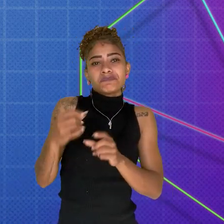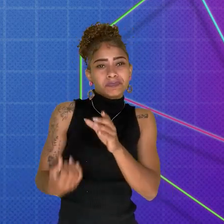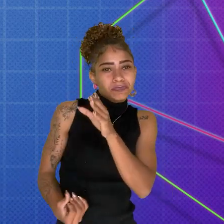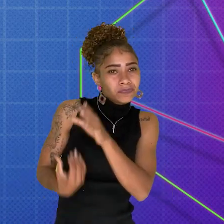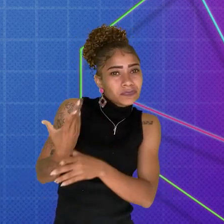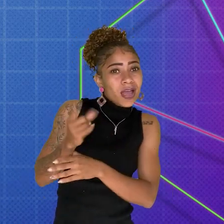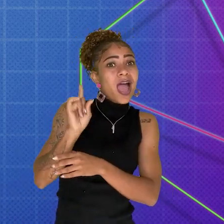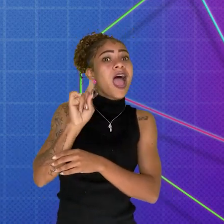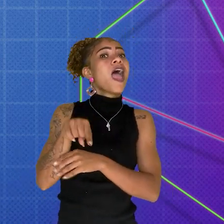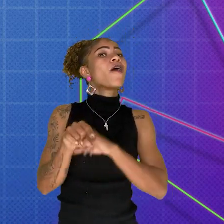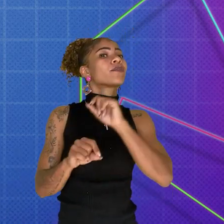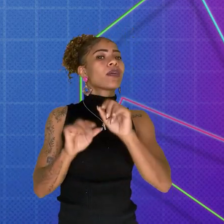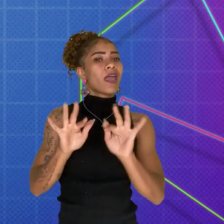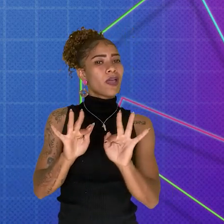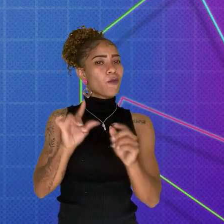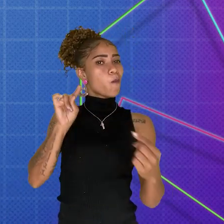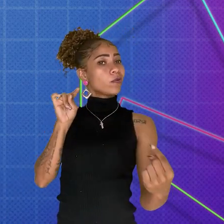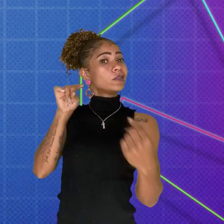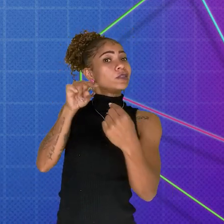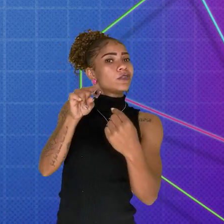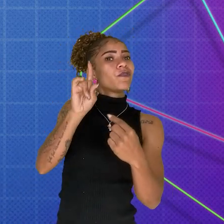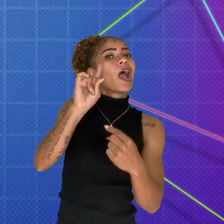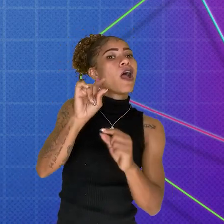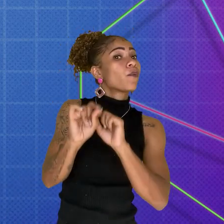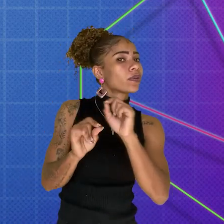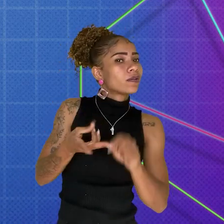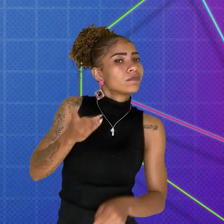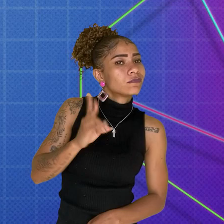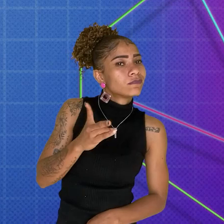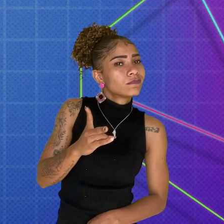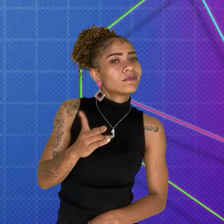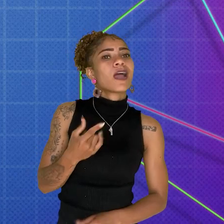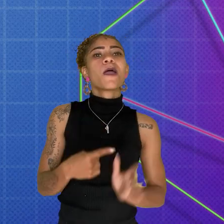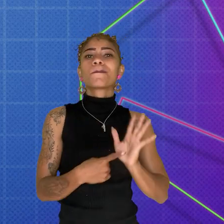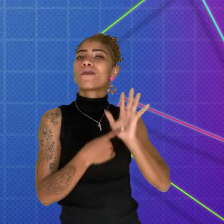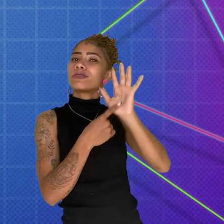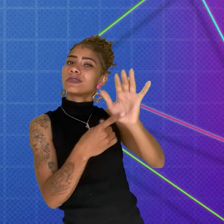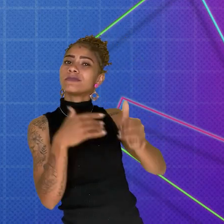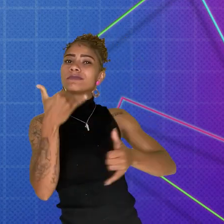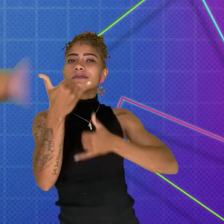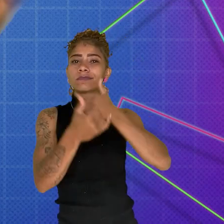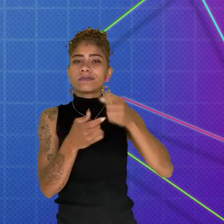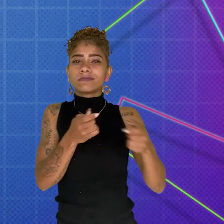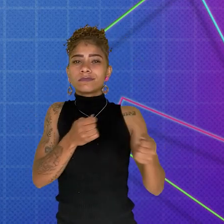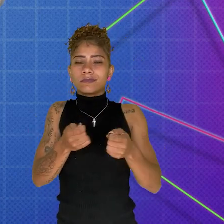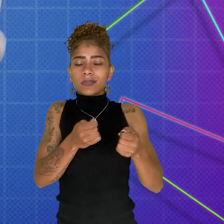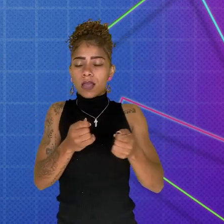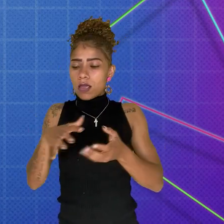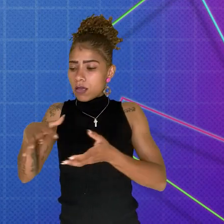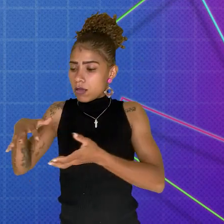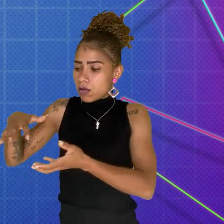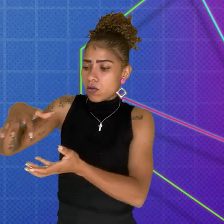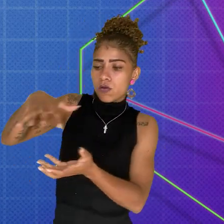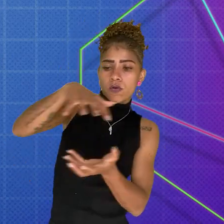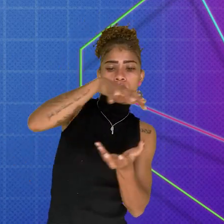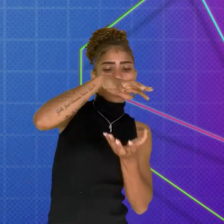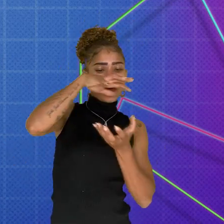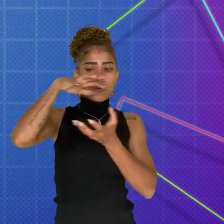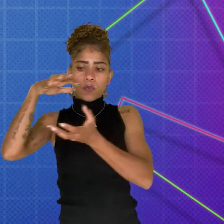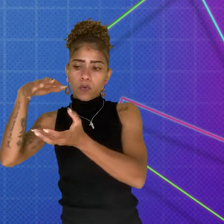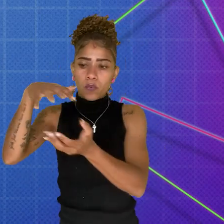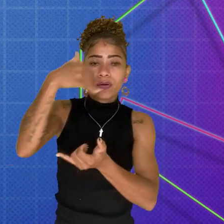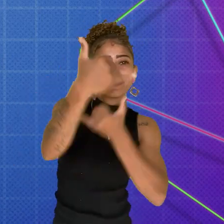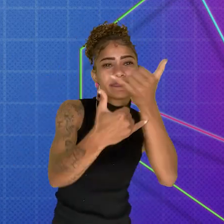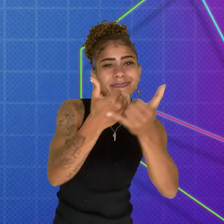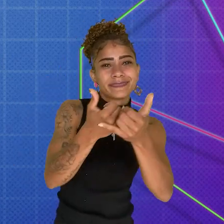sua origem, o objetivo final da trilha sonora é sempre o mesmo: transportar o jogador para o mundo, aumentar a sua